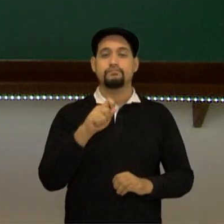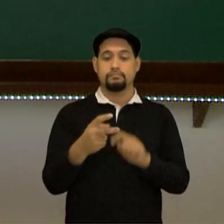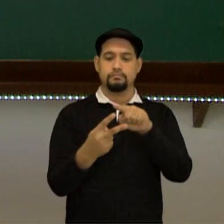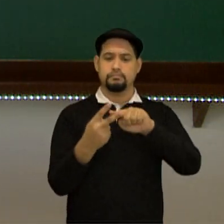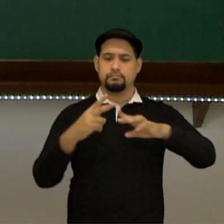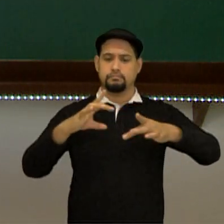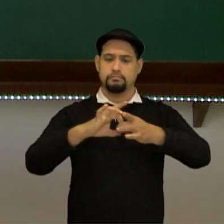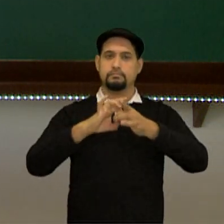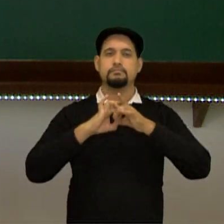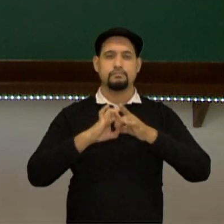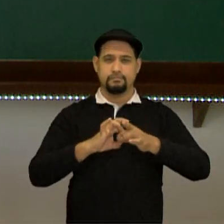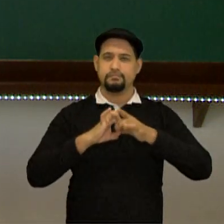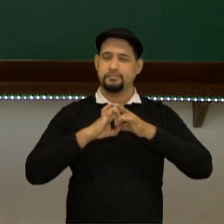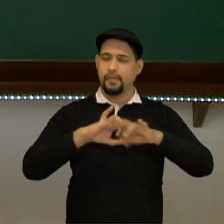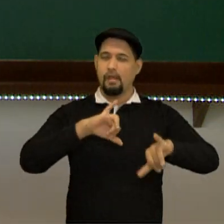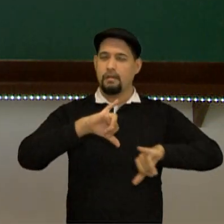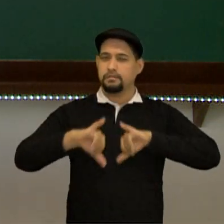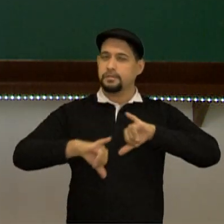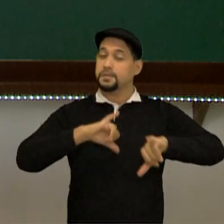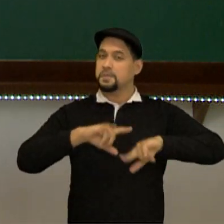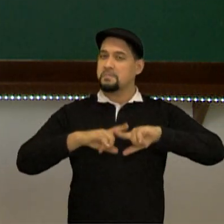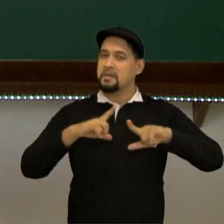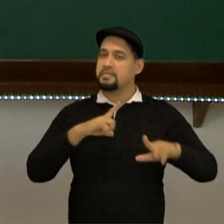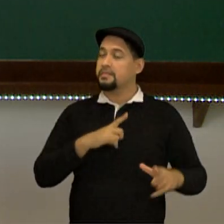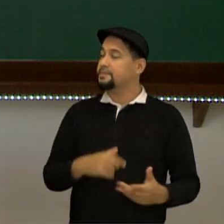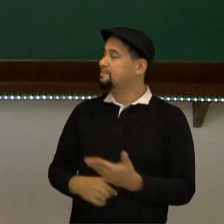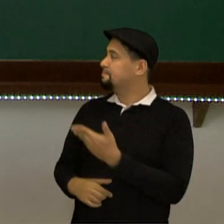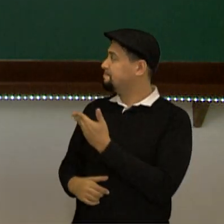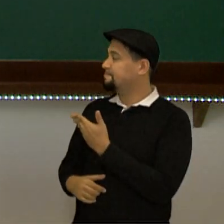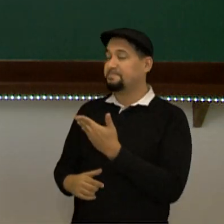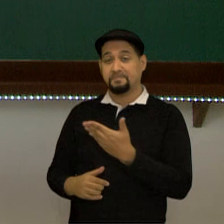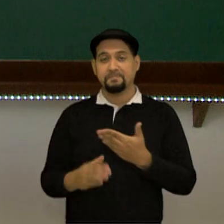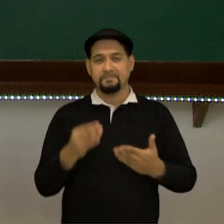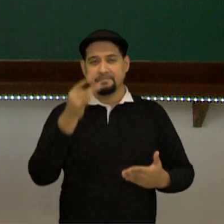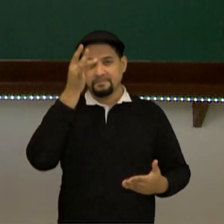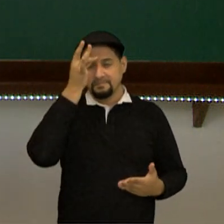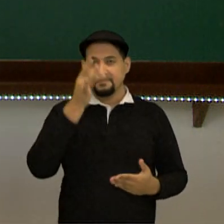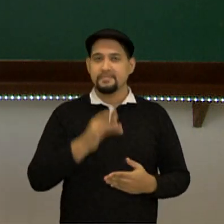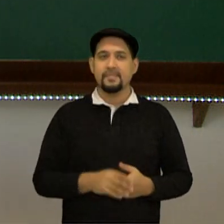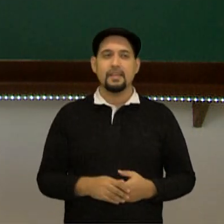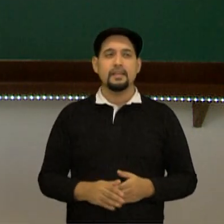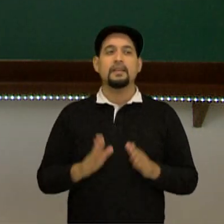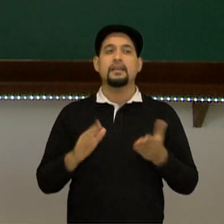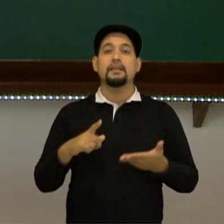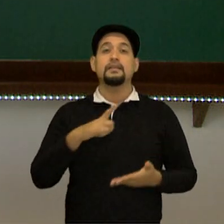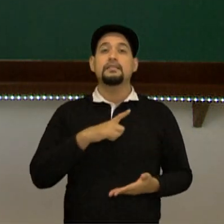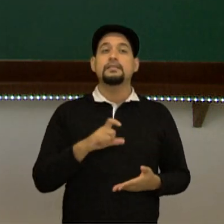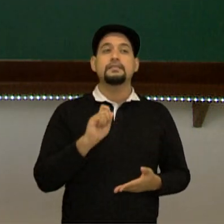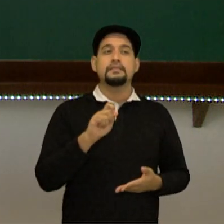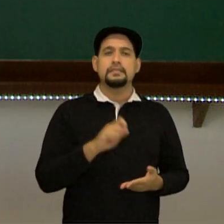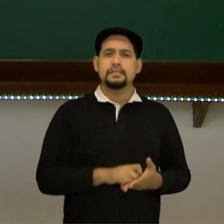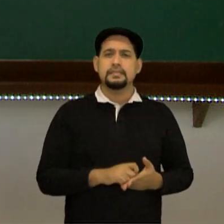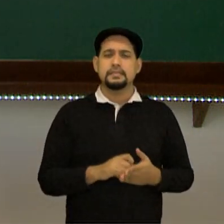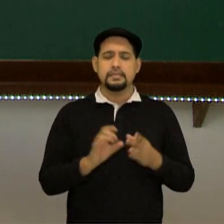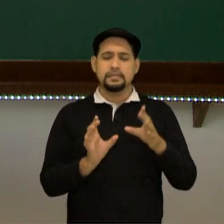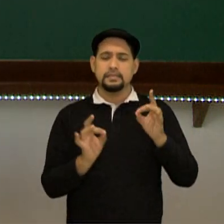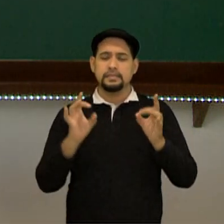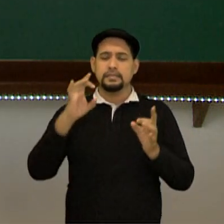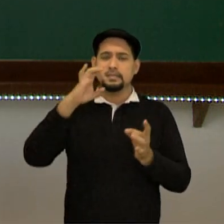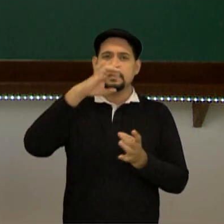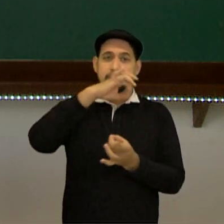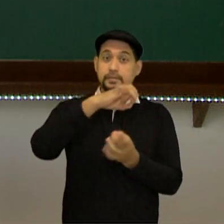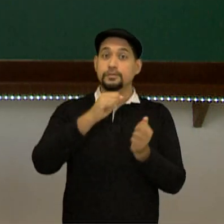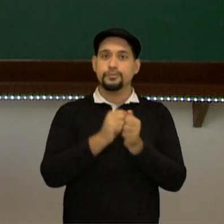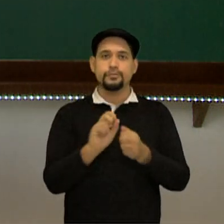duplas ligações químicas. Mas aqui temos então esta informação. Aqui agora temos esta outra cadeia carbônica